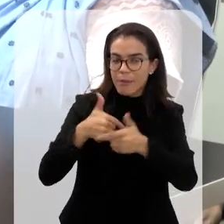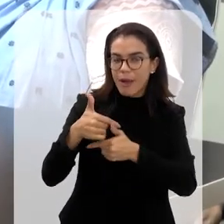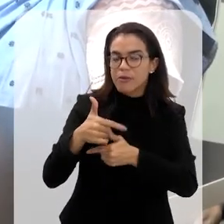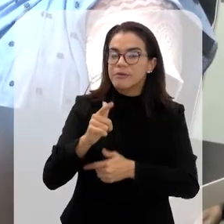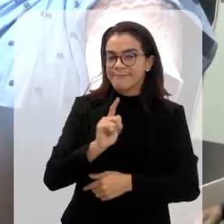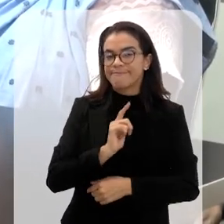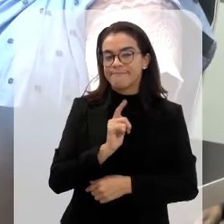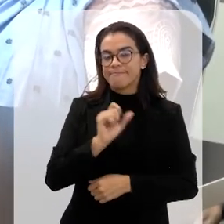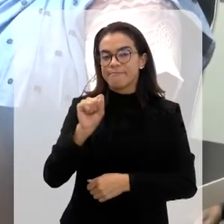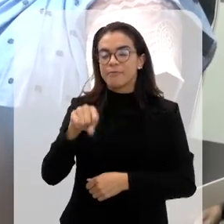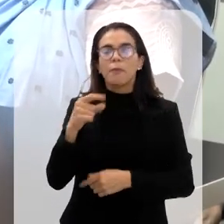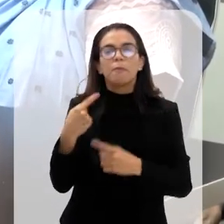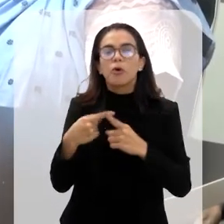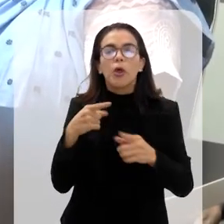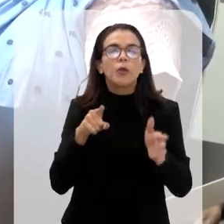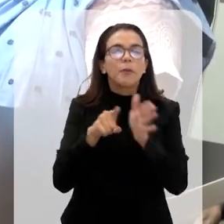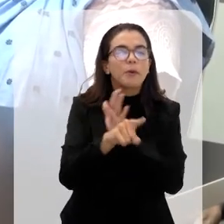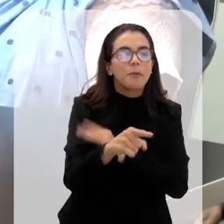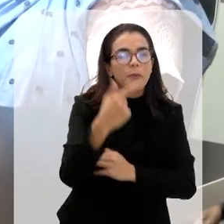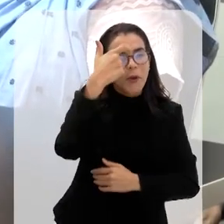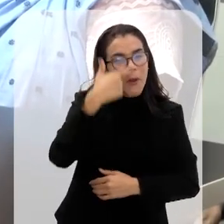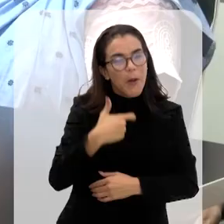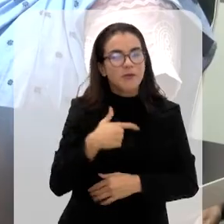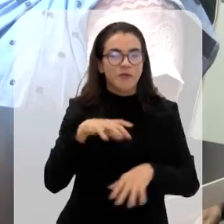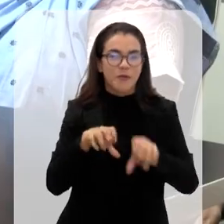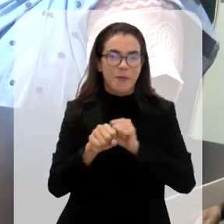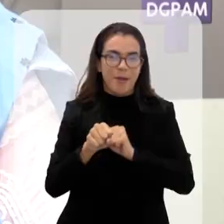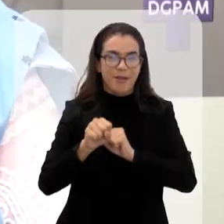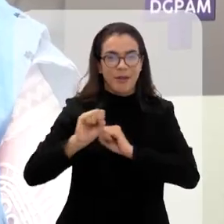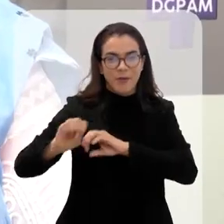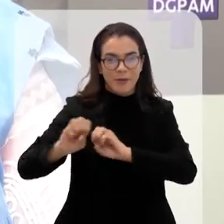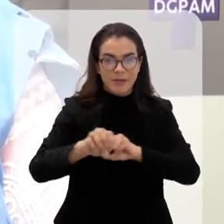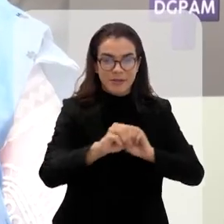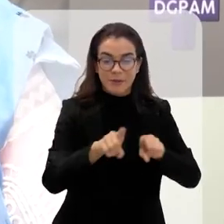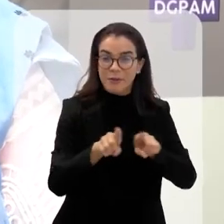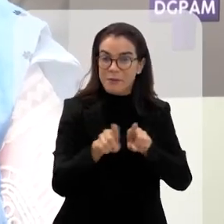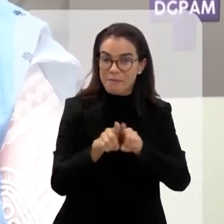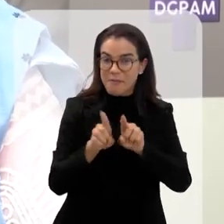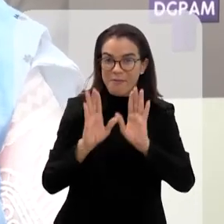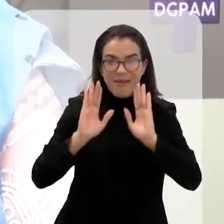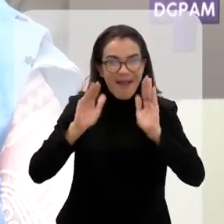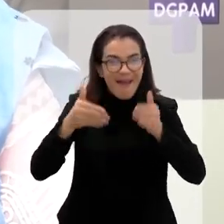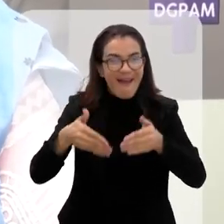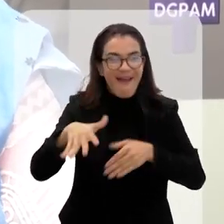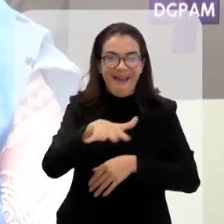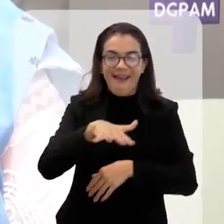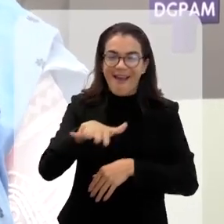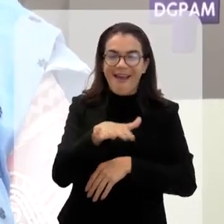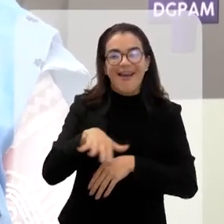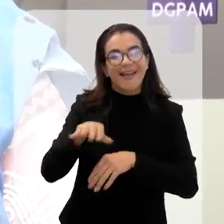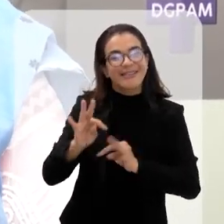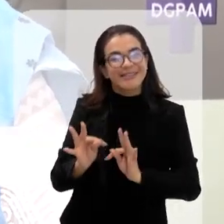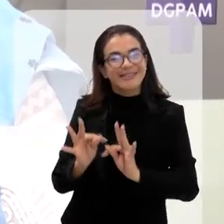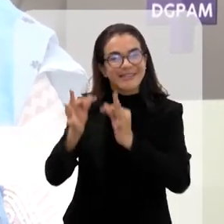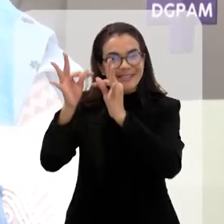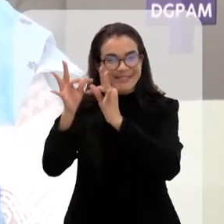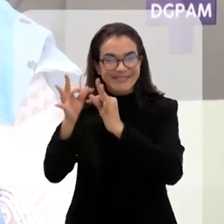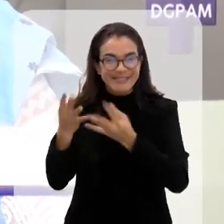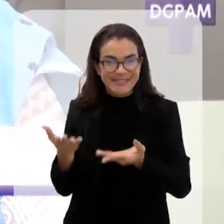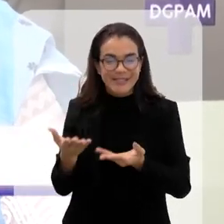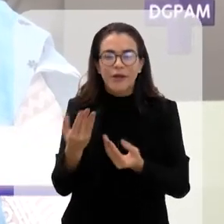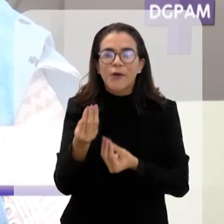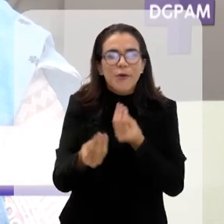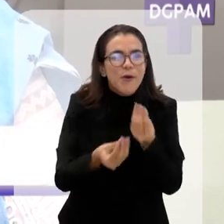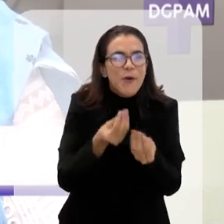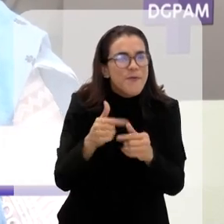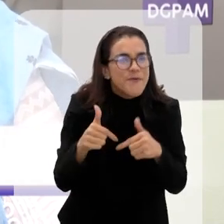esse trabalho. Existe. Por que eu estou te perguntando isso? Porque eu sou educadora, uhum, e eu sou especialista em tecnologia. Uhum. Por isso que essas coisas me interessam,